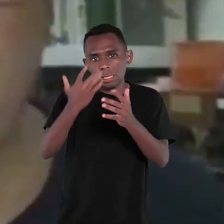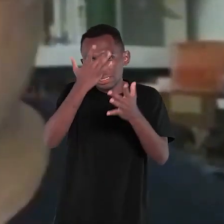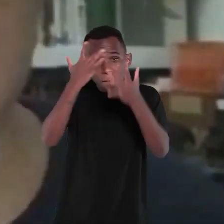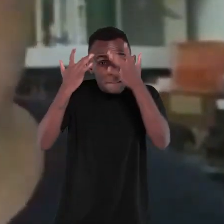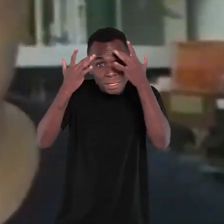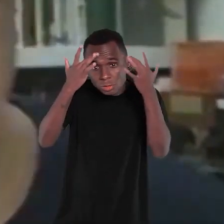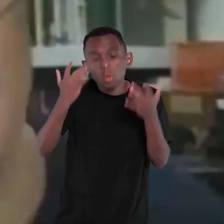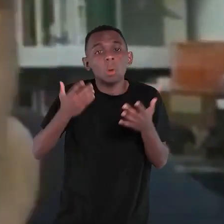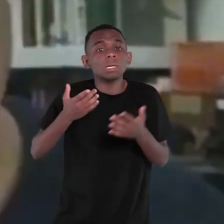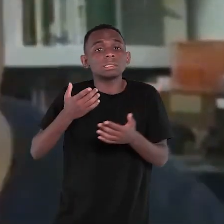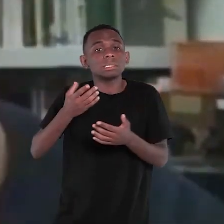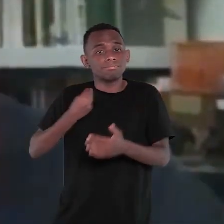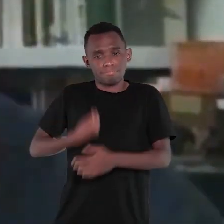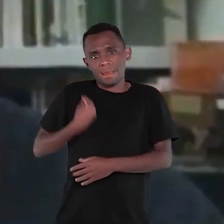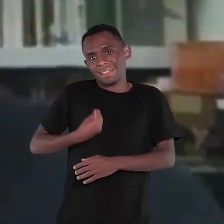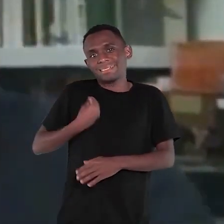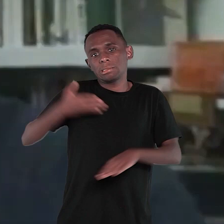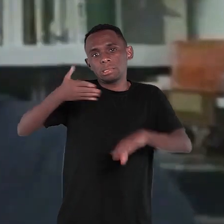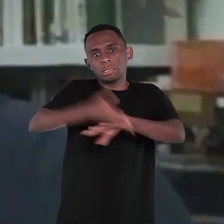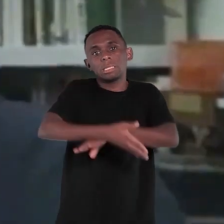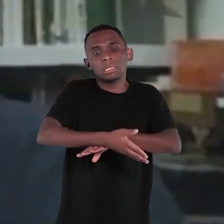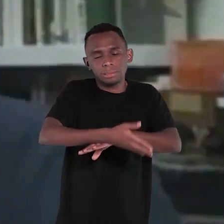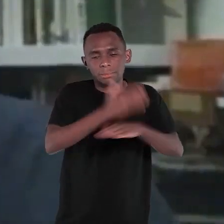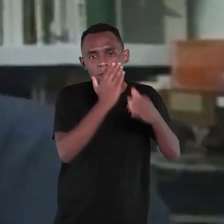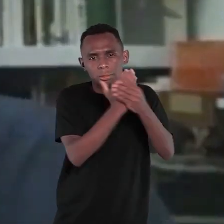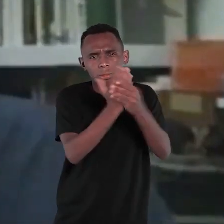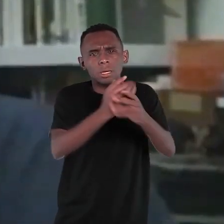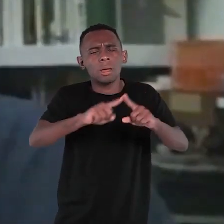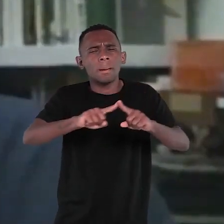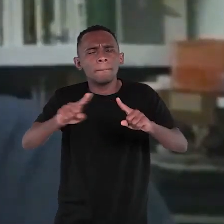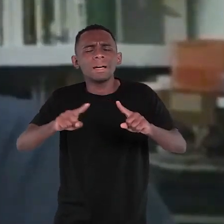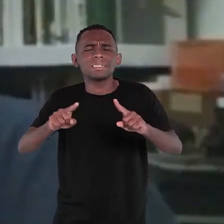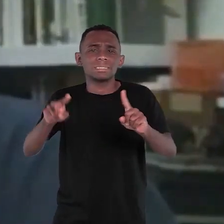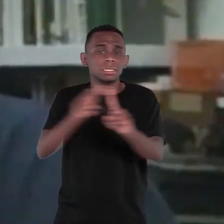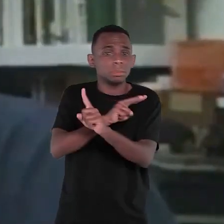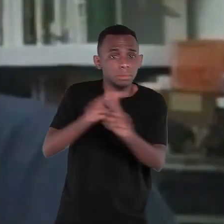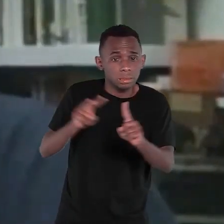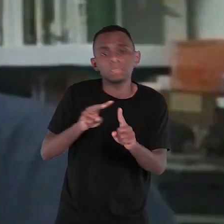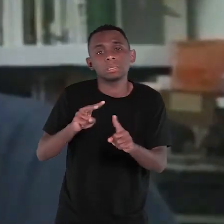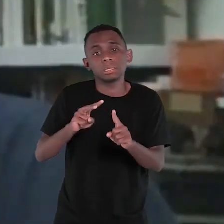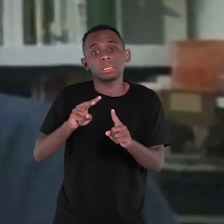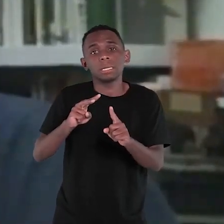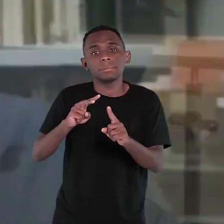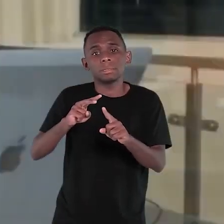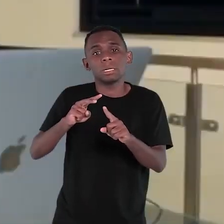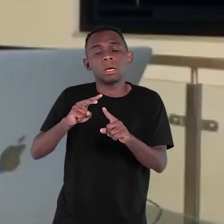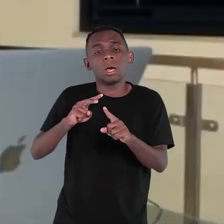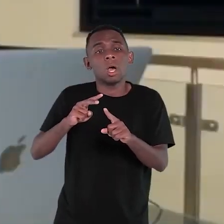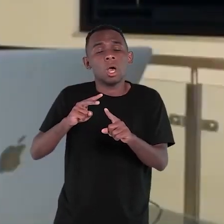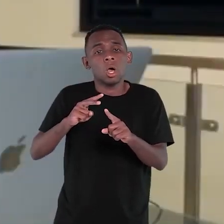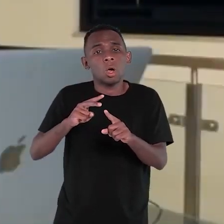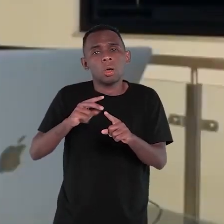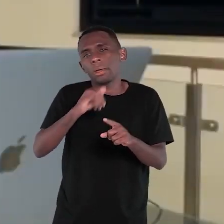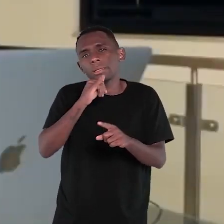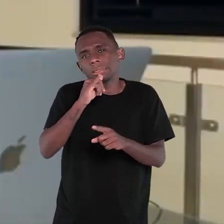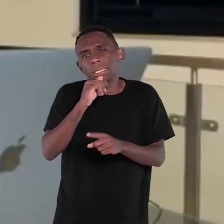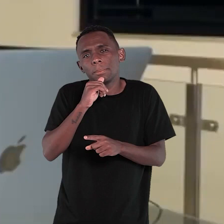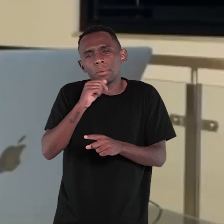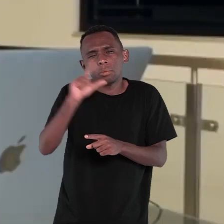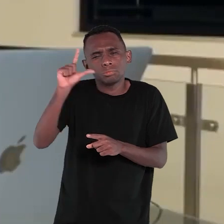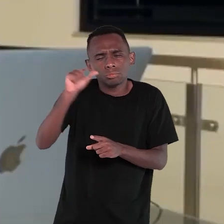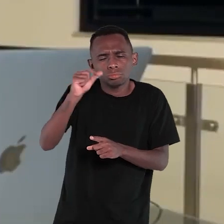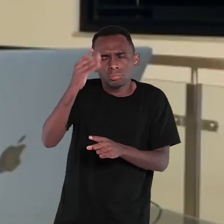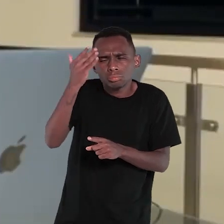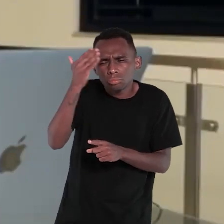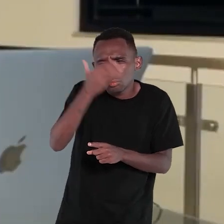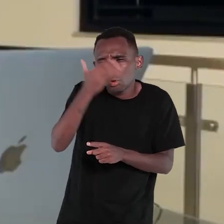com as pessoas, com quem está frequentando a biblioteca, né? Tá, mas do ponto de vista da acessibilidade prática, com relação à baixa